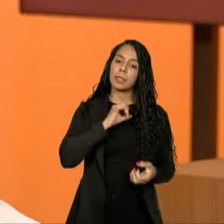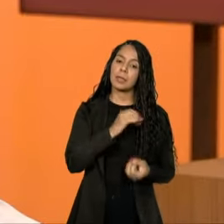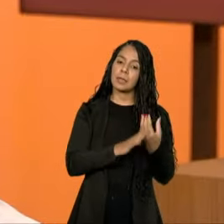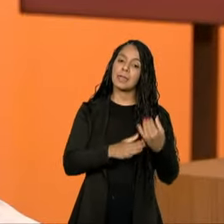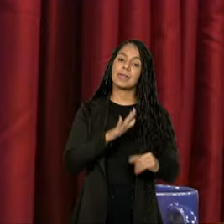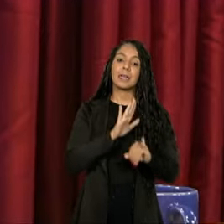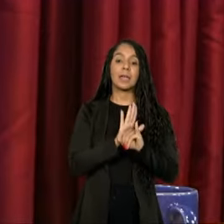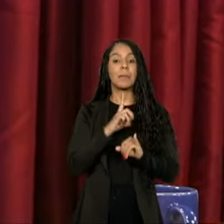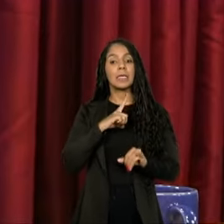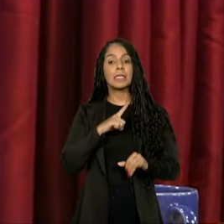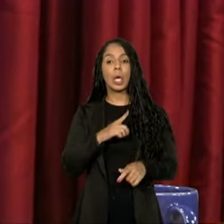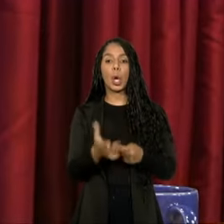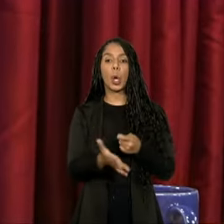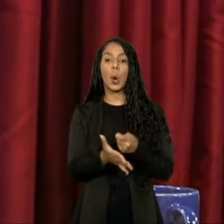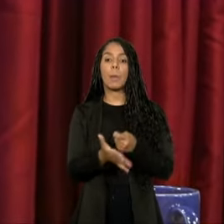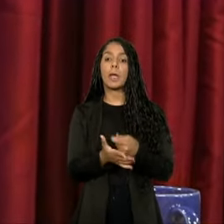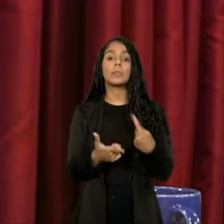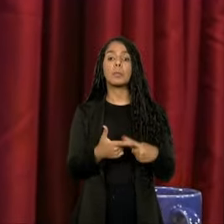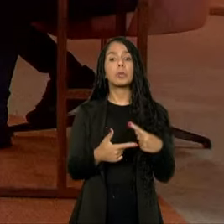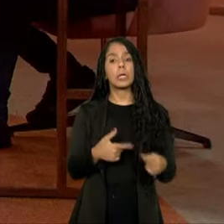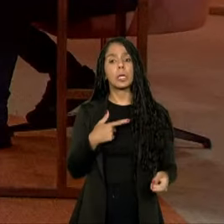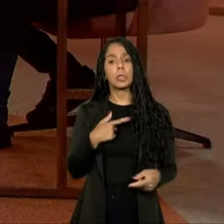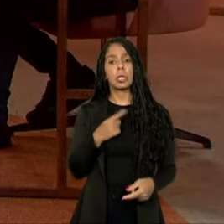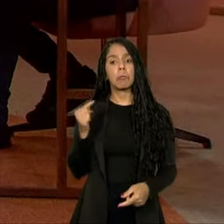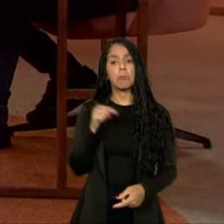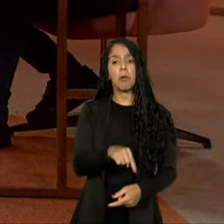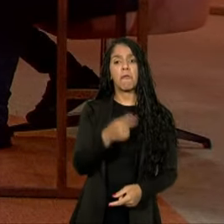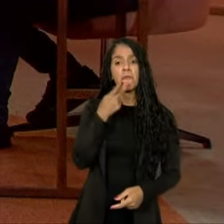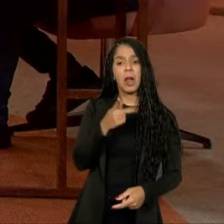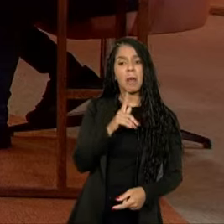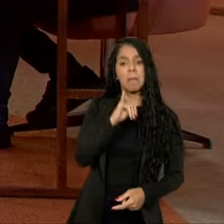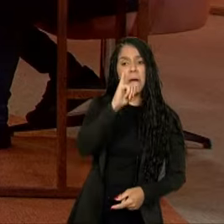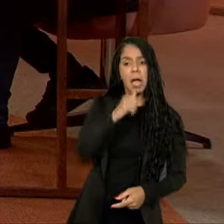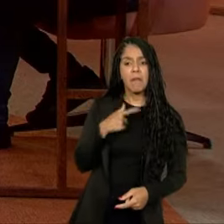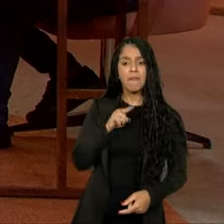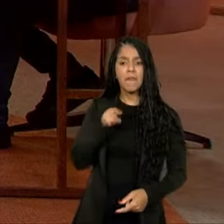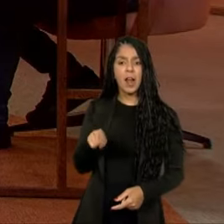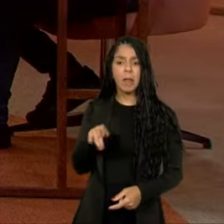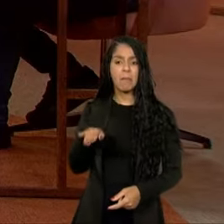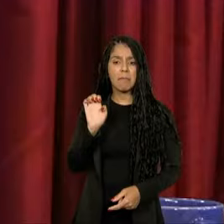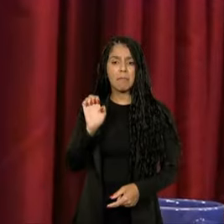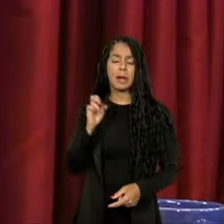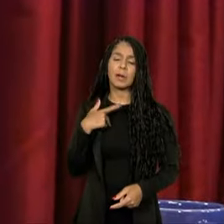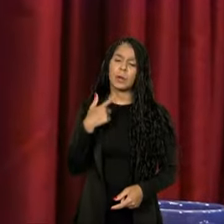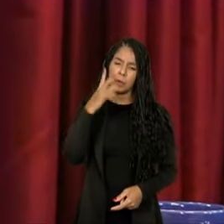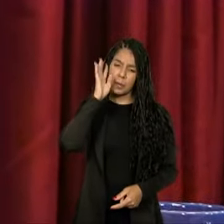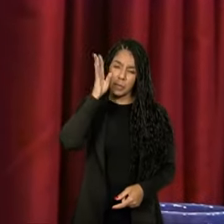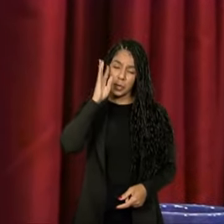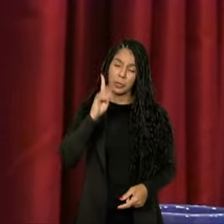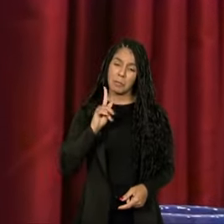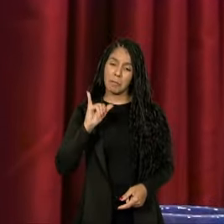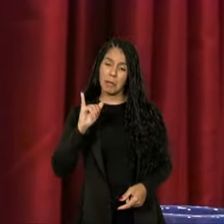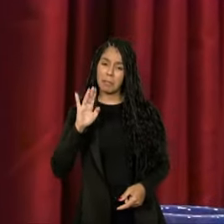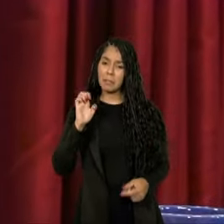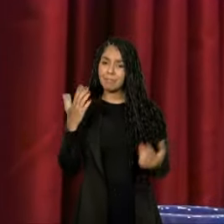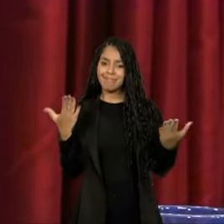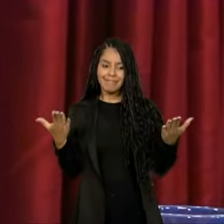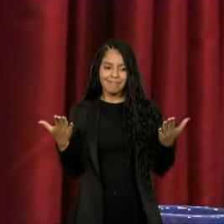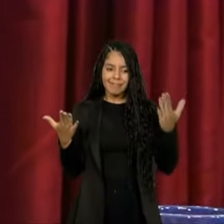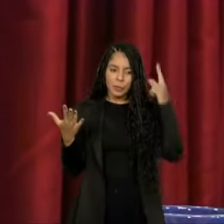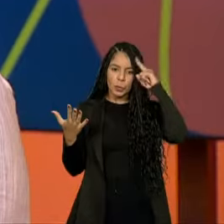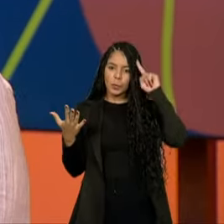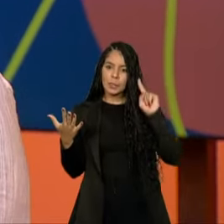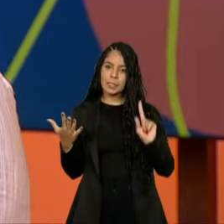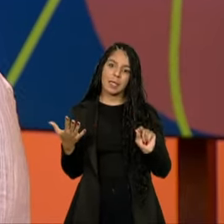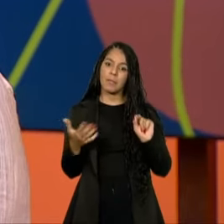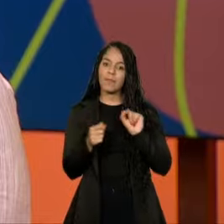vem uma cobrança, às vezes. Por que você não está vindo falar com seu pai ou com a sua mãe? Uhum. E, às vezes, eu imagino que muitos pais e mães devam ficar sem saber o que